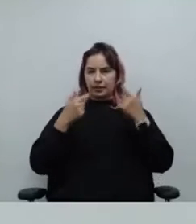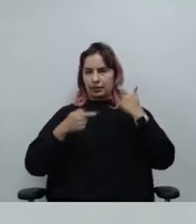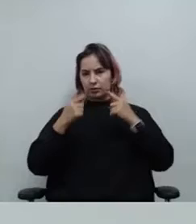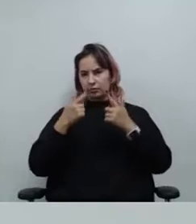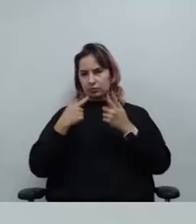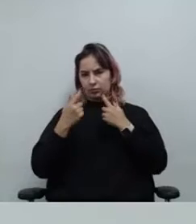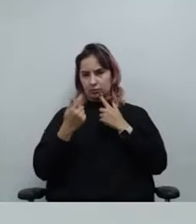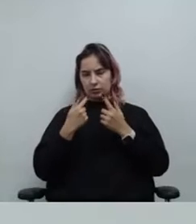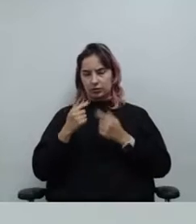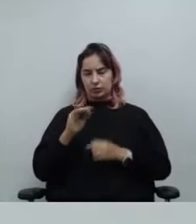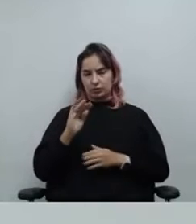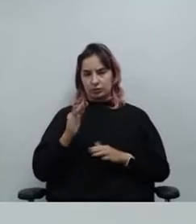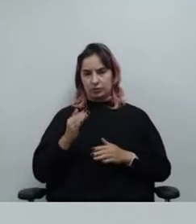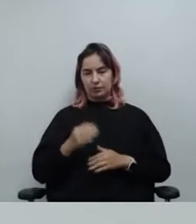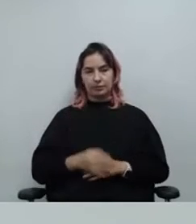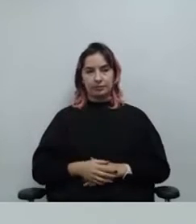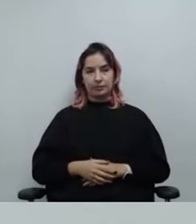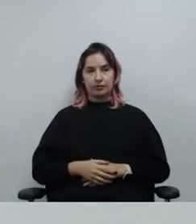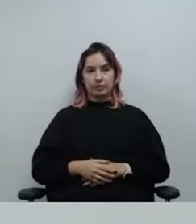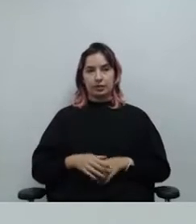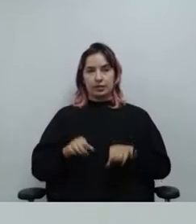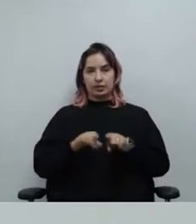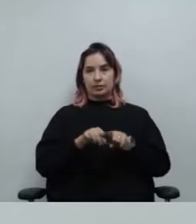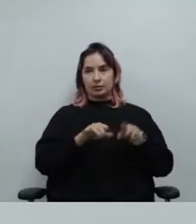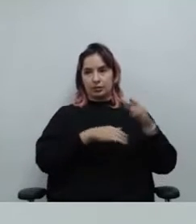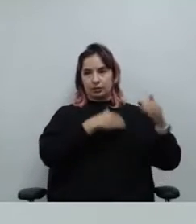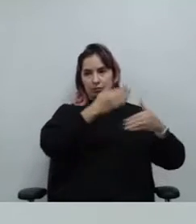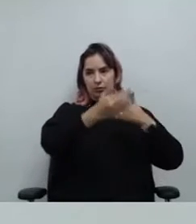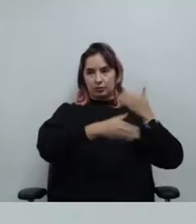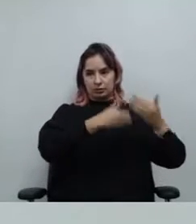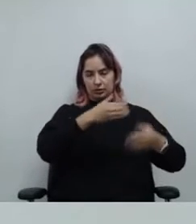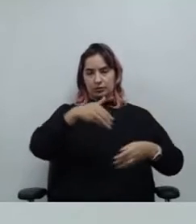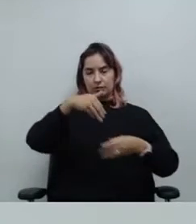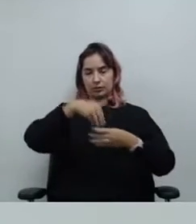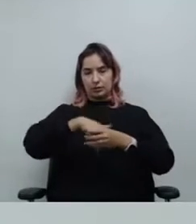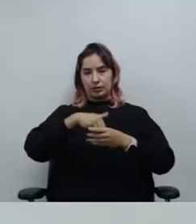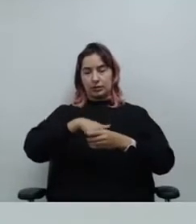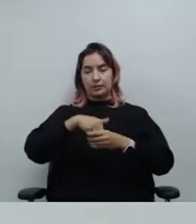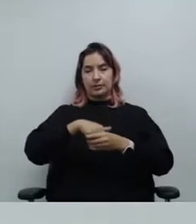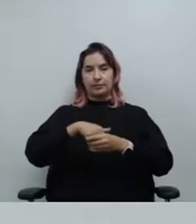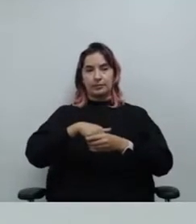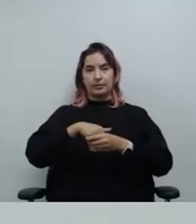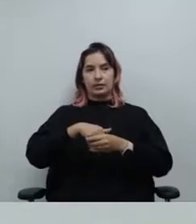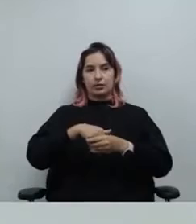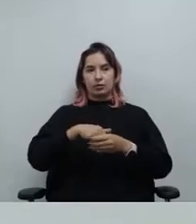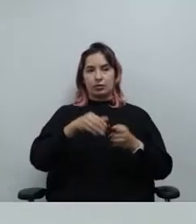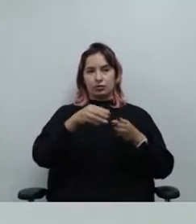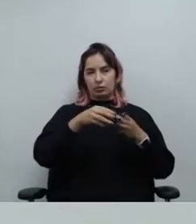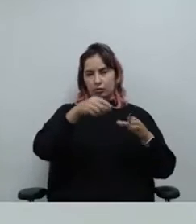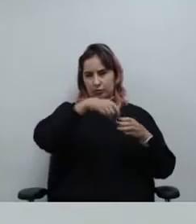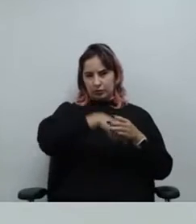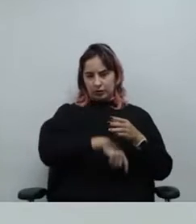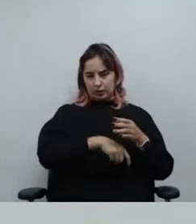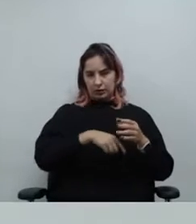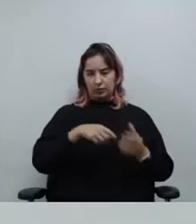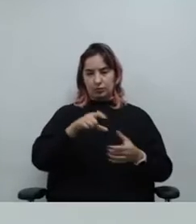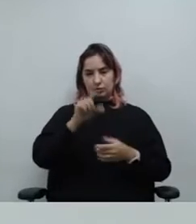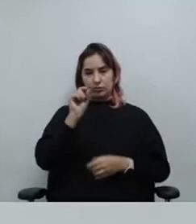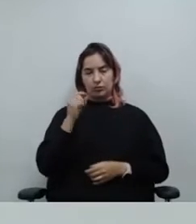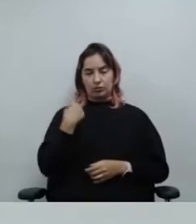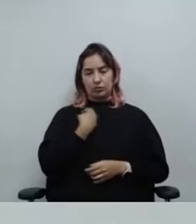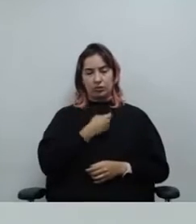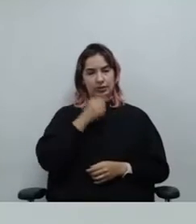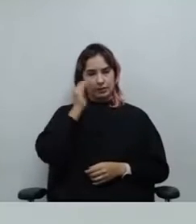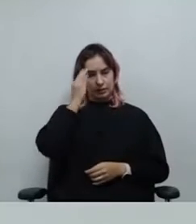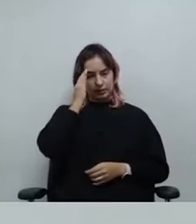transição. Ainda sobre o processo eleitoral, pontuamos que o regime interno de escolha, nosso